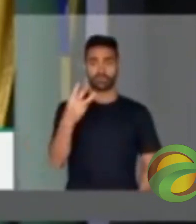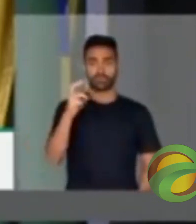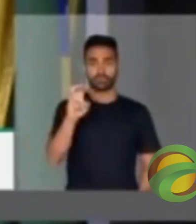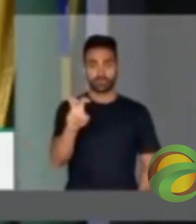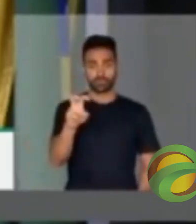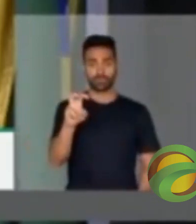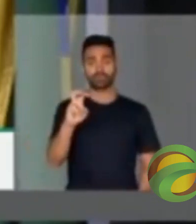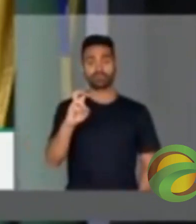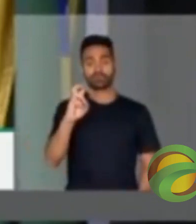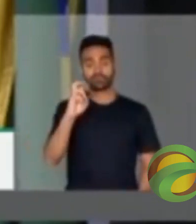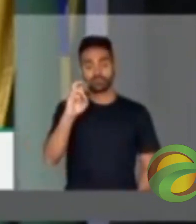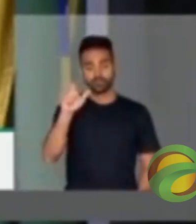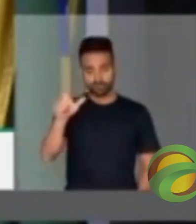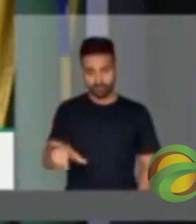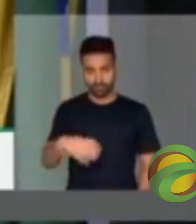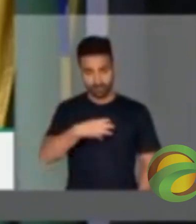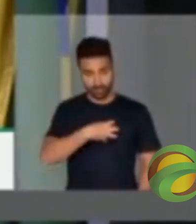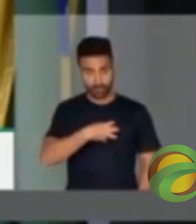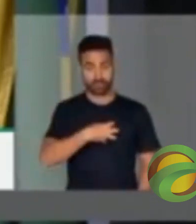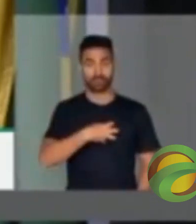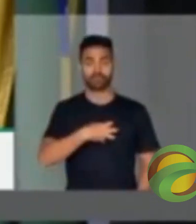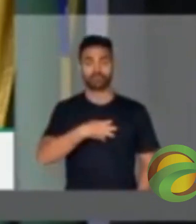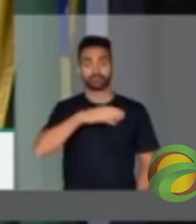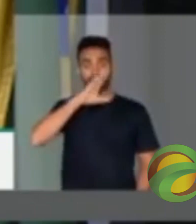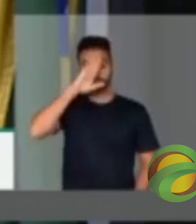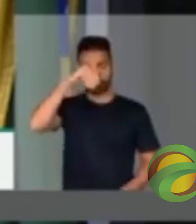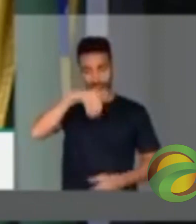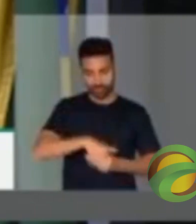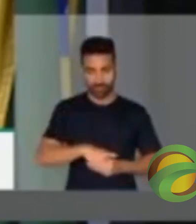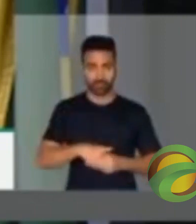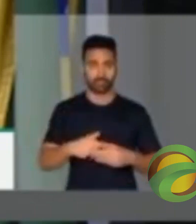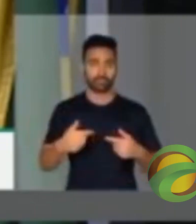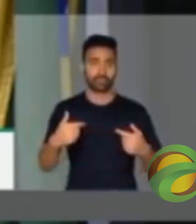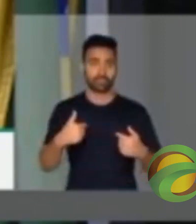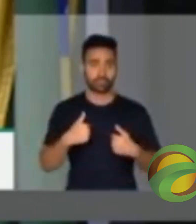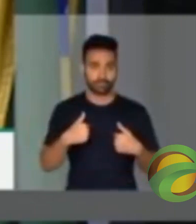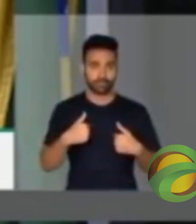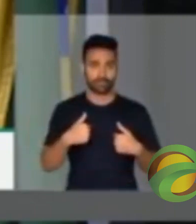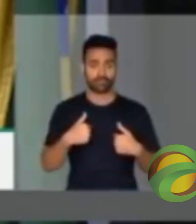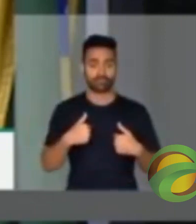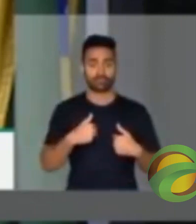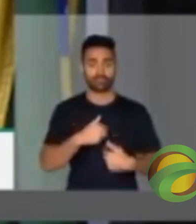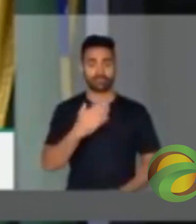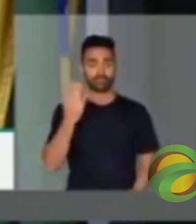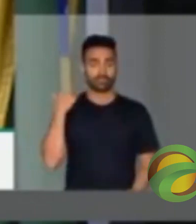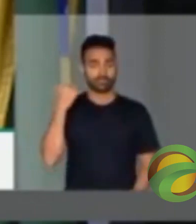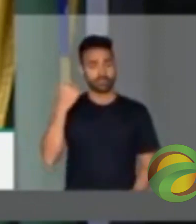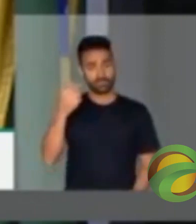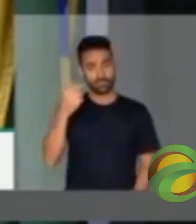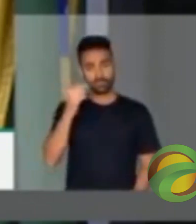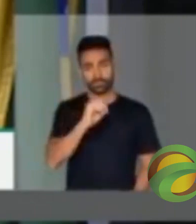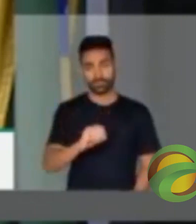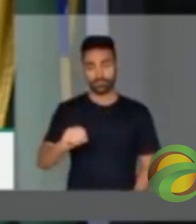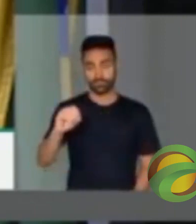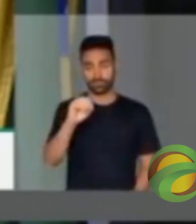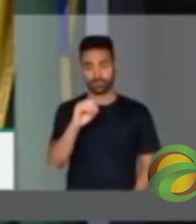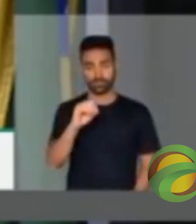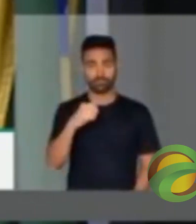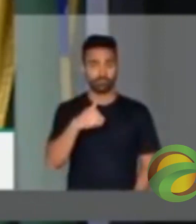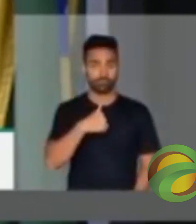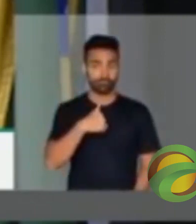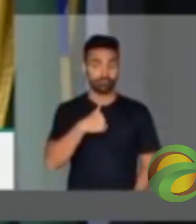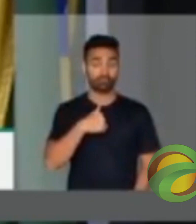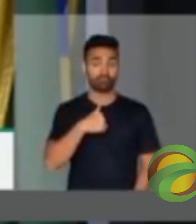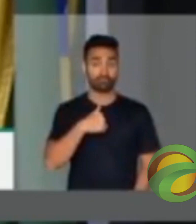99.535 baianos que depositaram o seu voto de confiança no dia 7 de outubro, para que eu